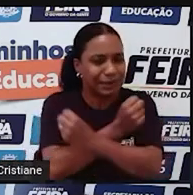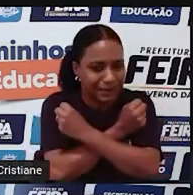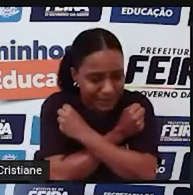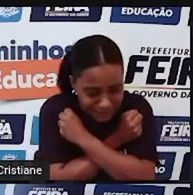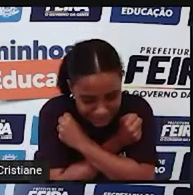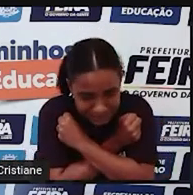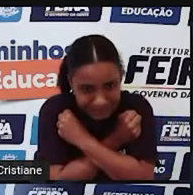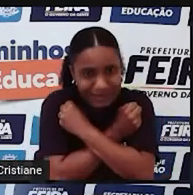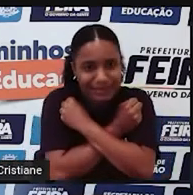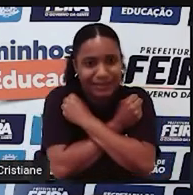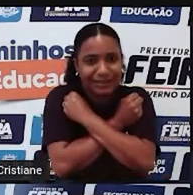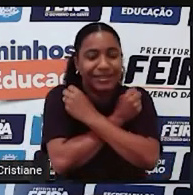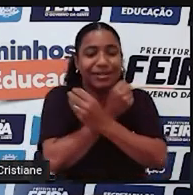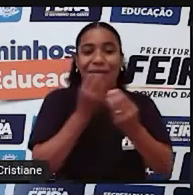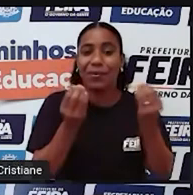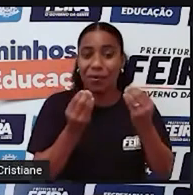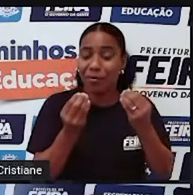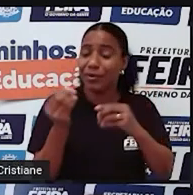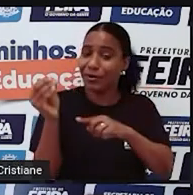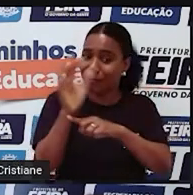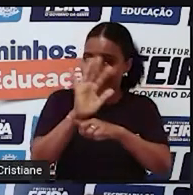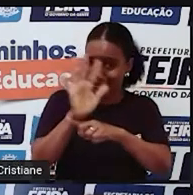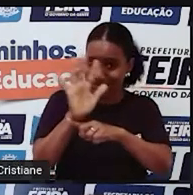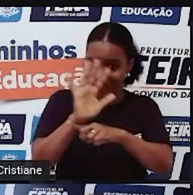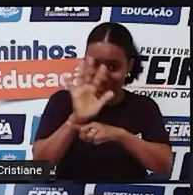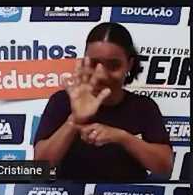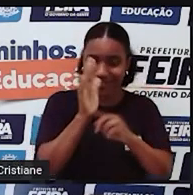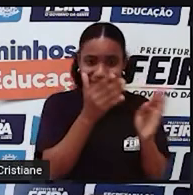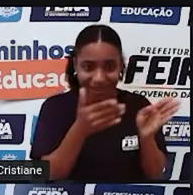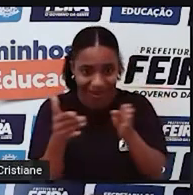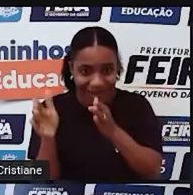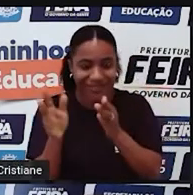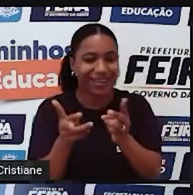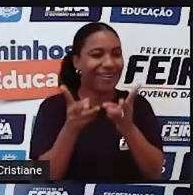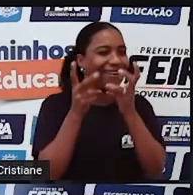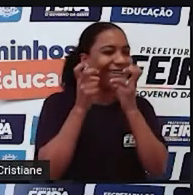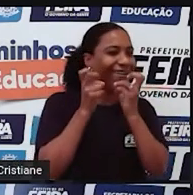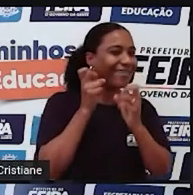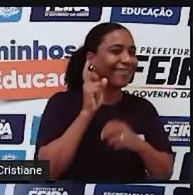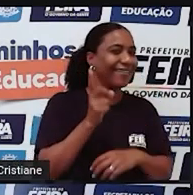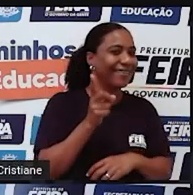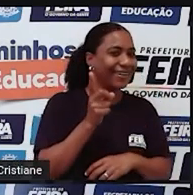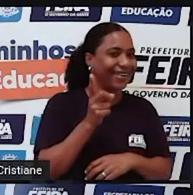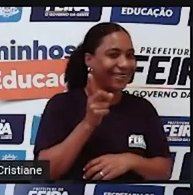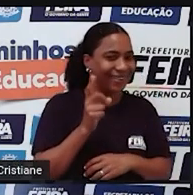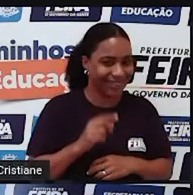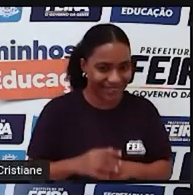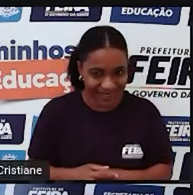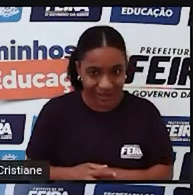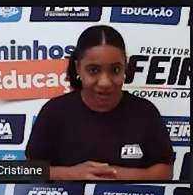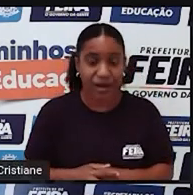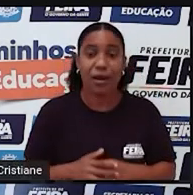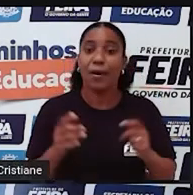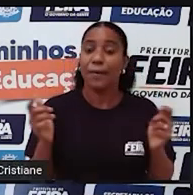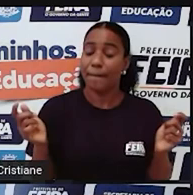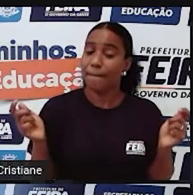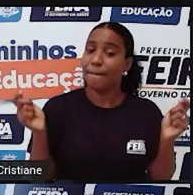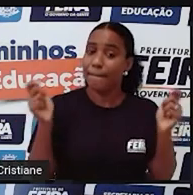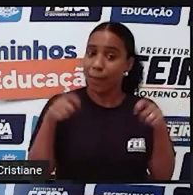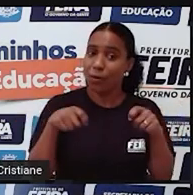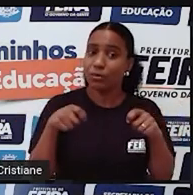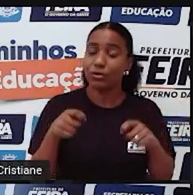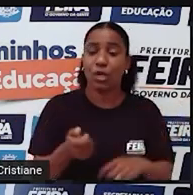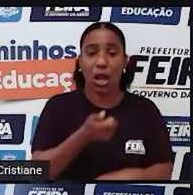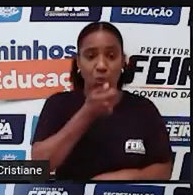hug. Assistam o vídeo e confiram, ok? E se vocês quiserem, pode criar um áudio